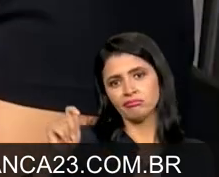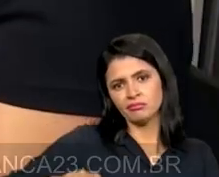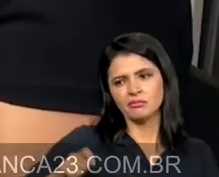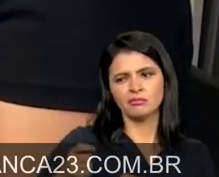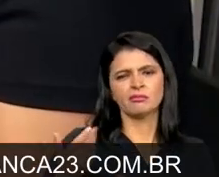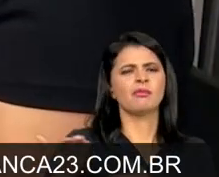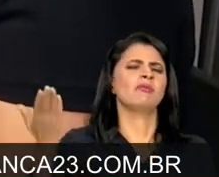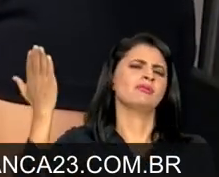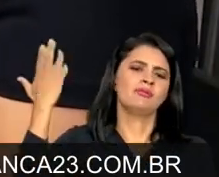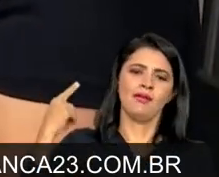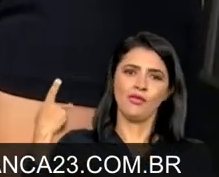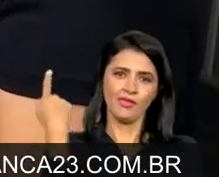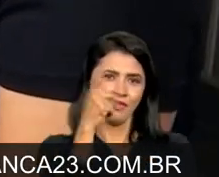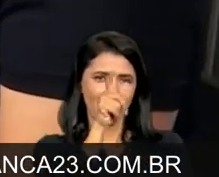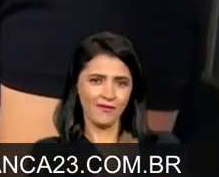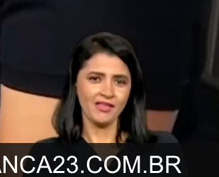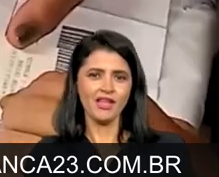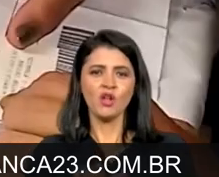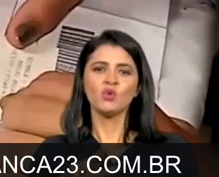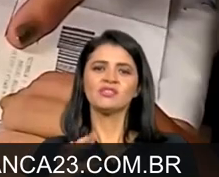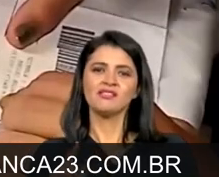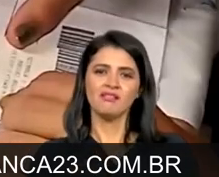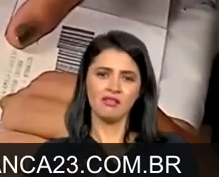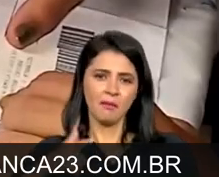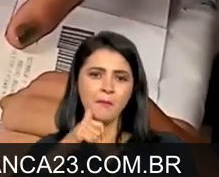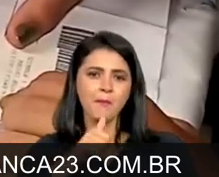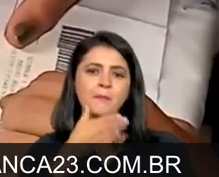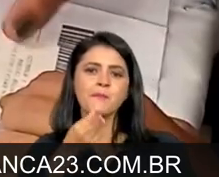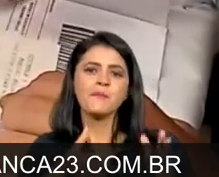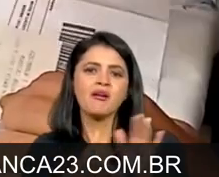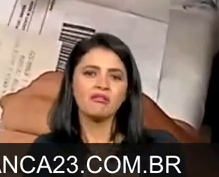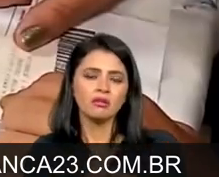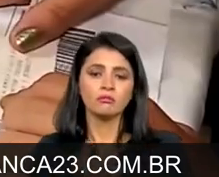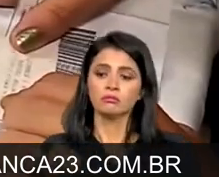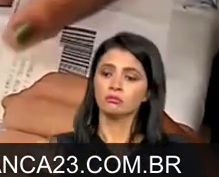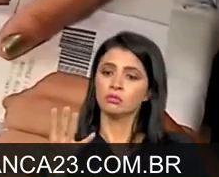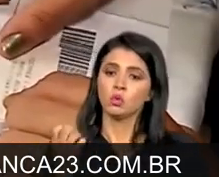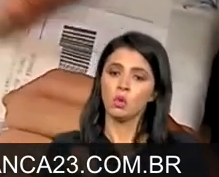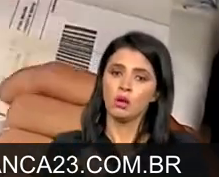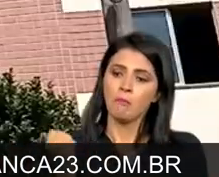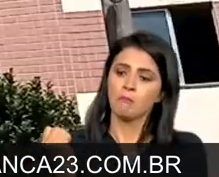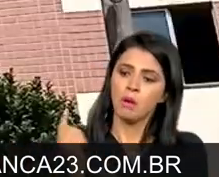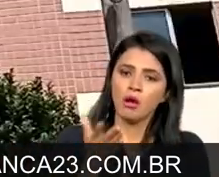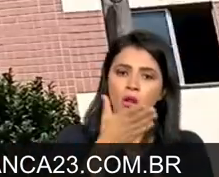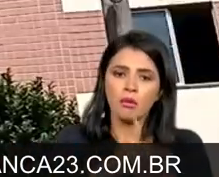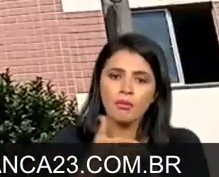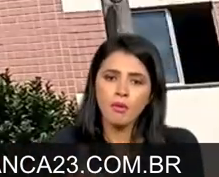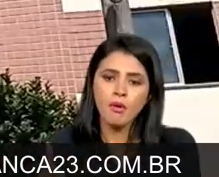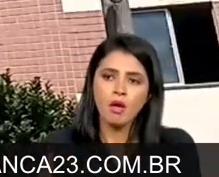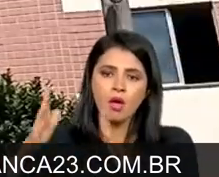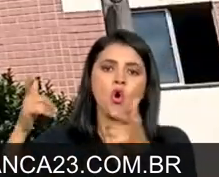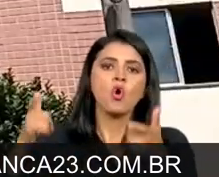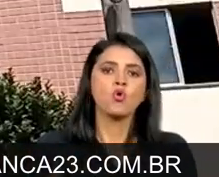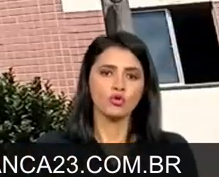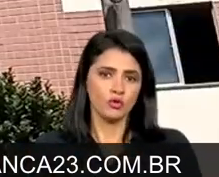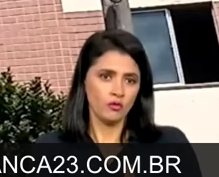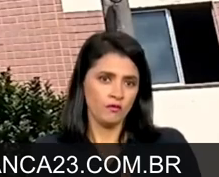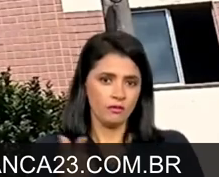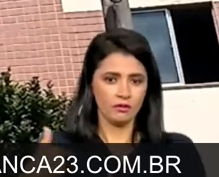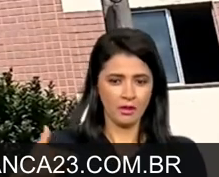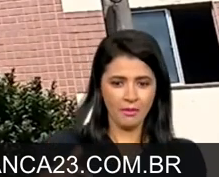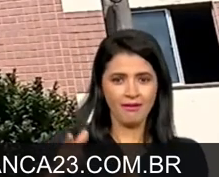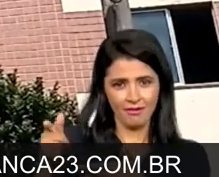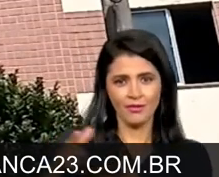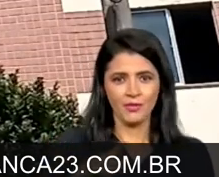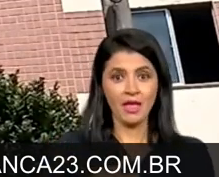coisa do passado na vida da Luciana e do marido. Foram 14 anos pagando parcelas do apartamento onde moram e trabalham, na região oeste de